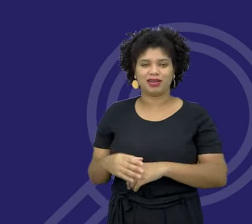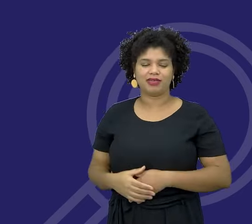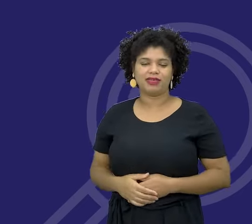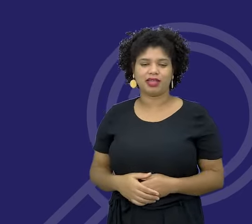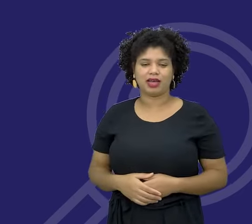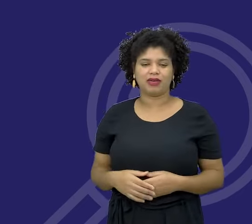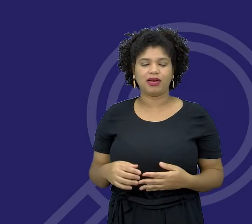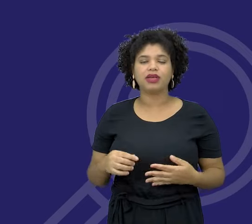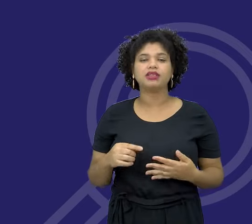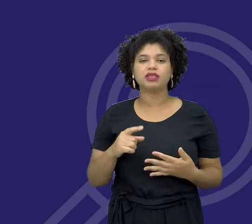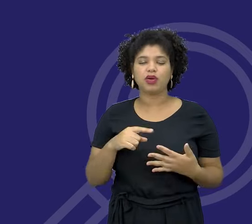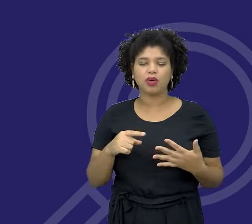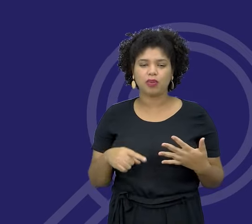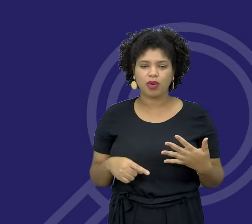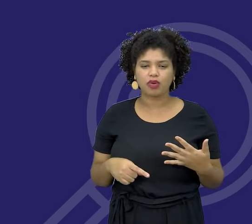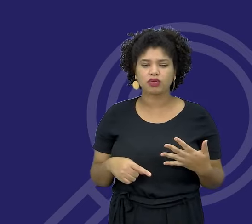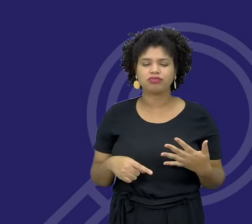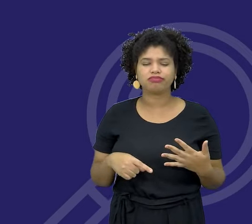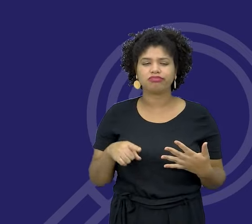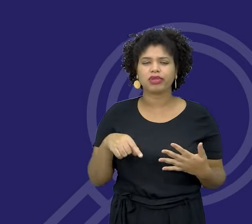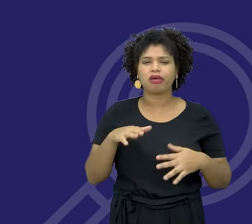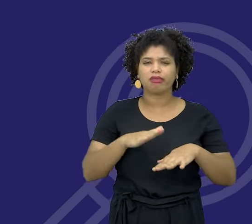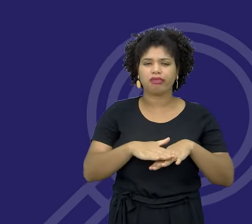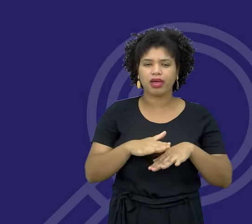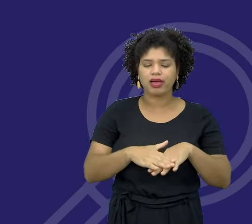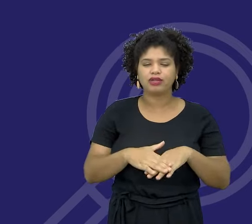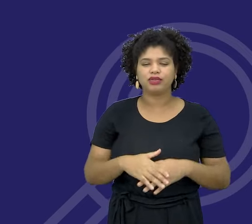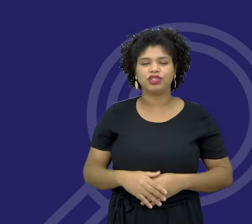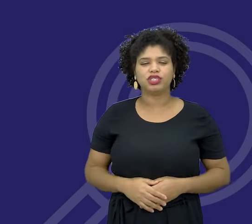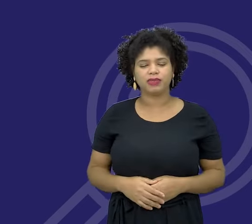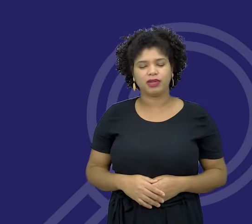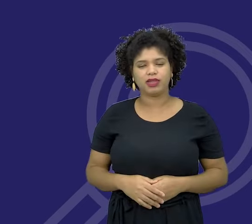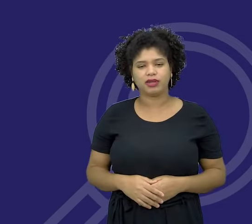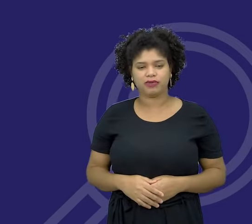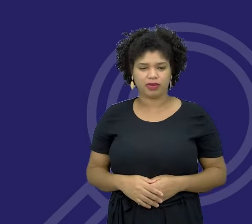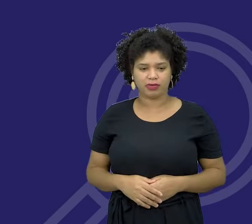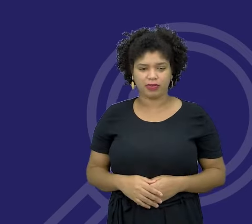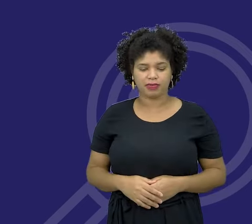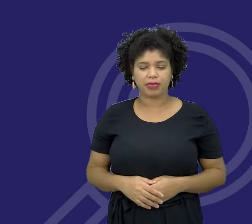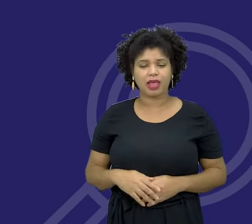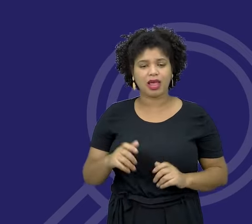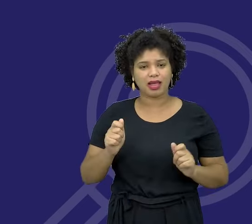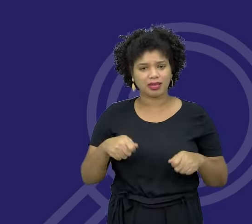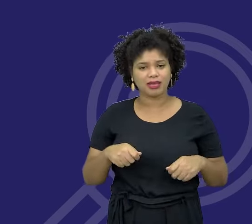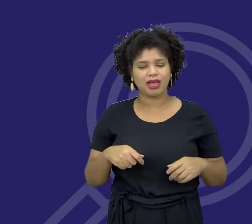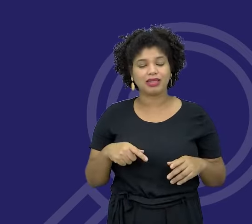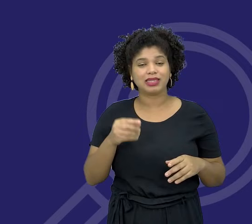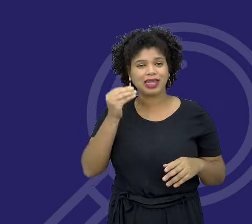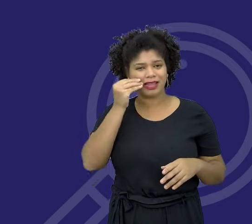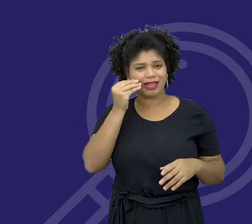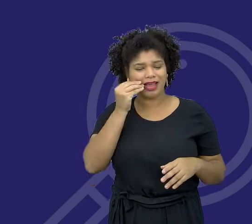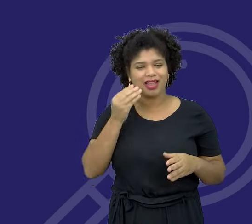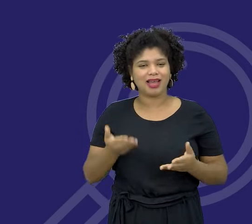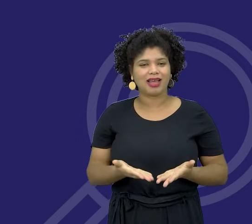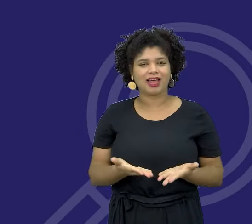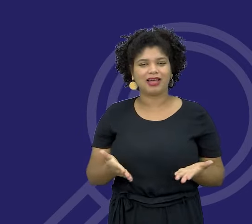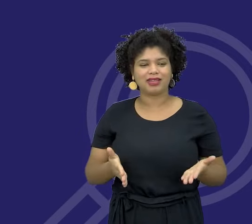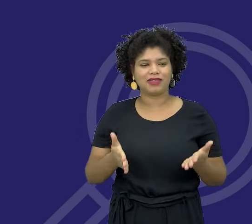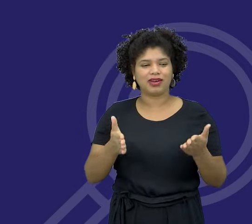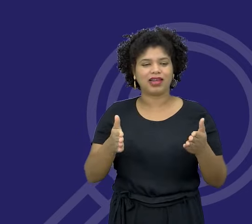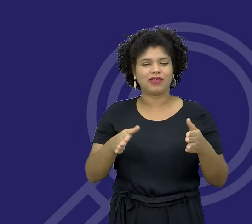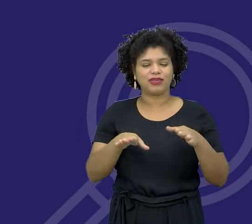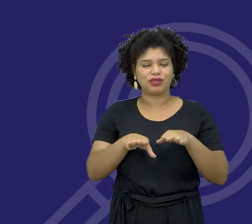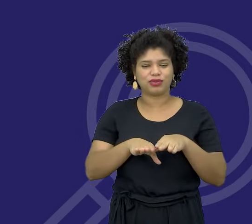você deixe o aluno faça esse desenho no papel e tente montar o cubo para